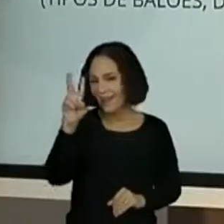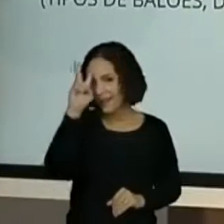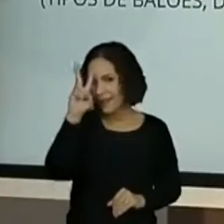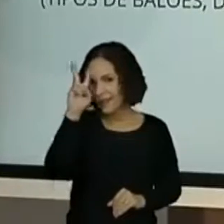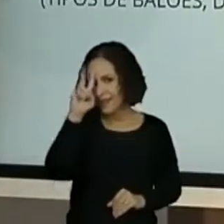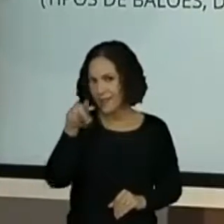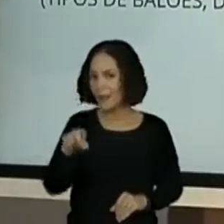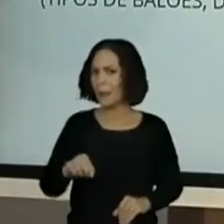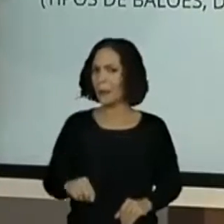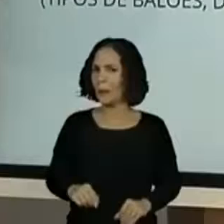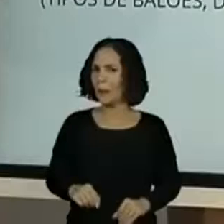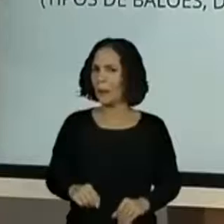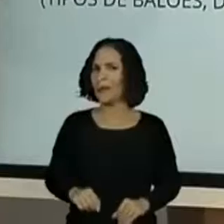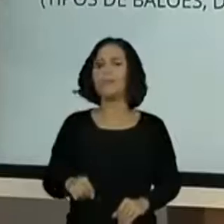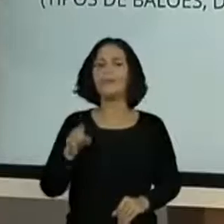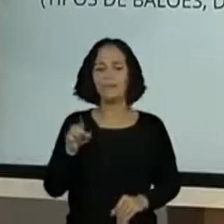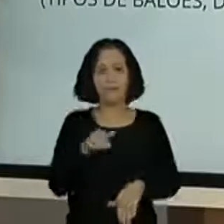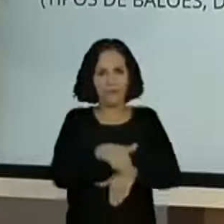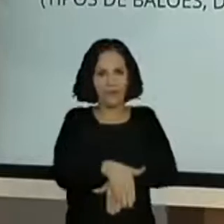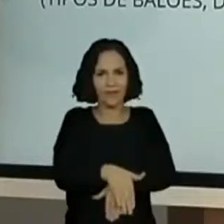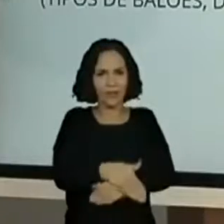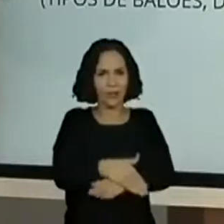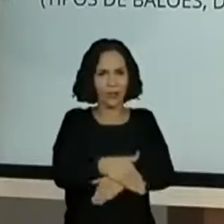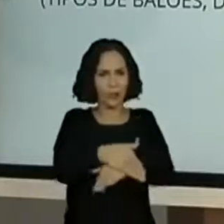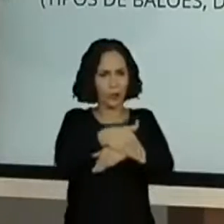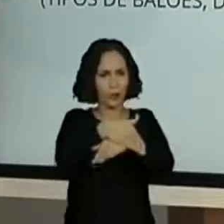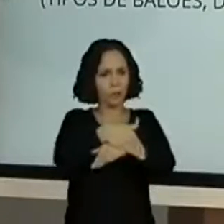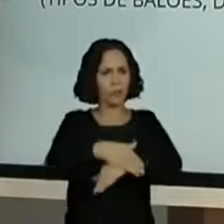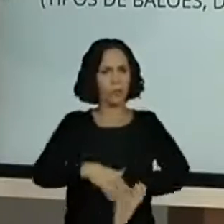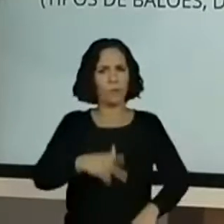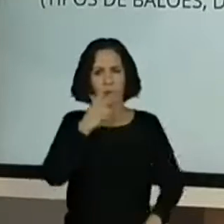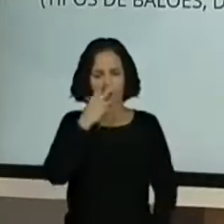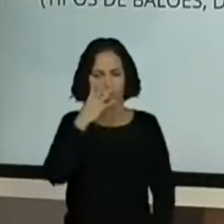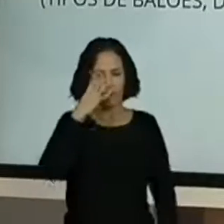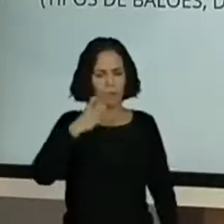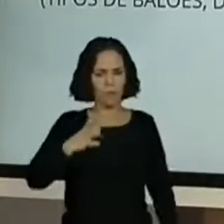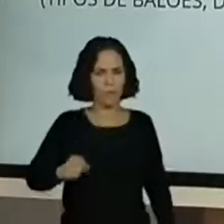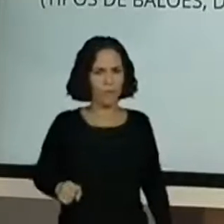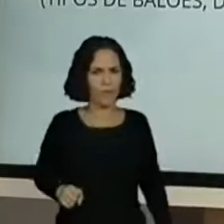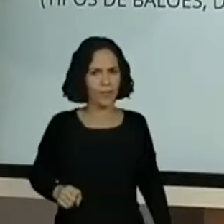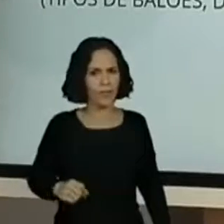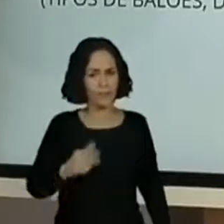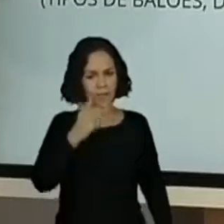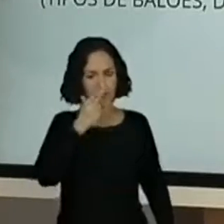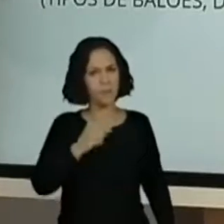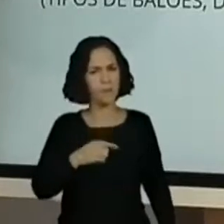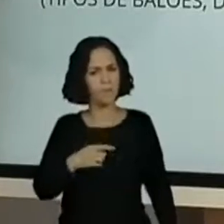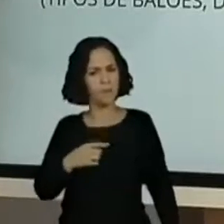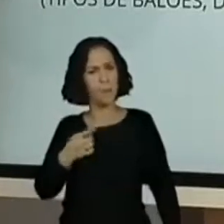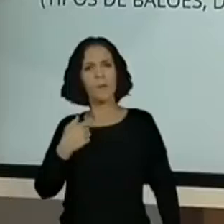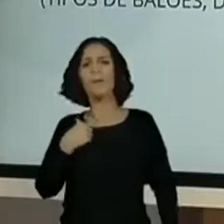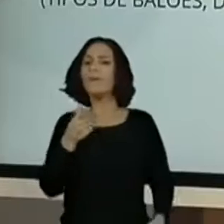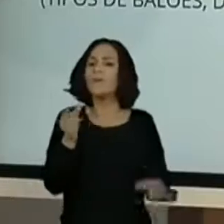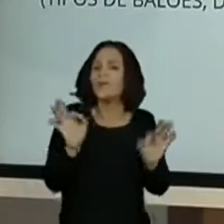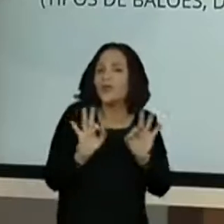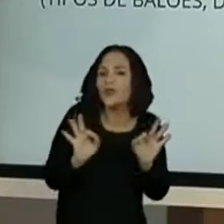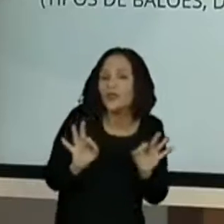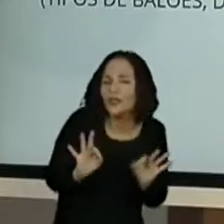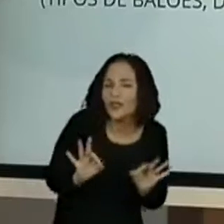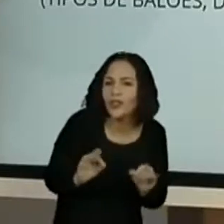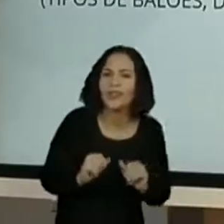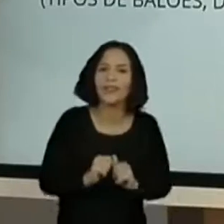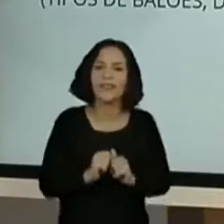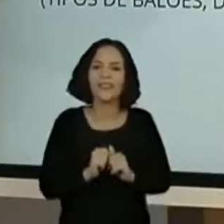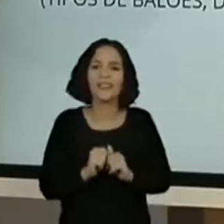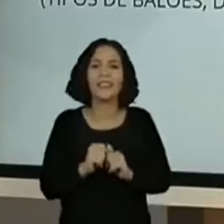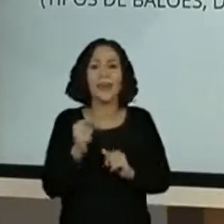da Clara Gomes é uma Joaninha geniosa. Vocês já imaginaram uma Joaninha tão bonitinha,